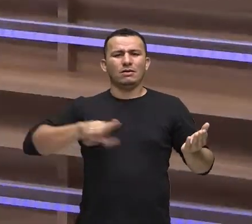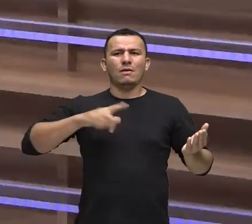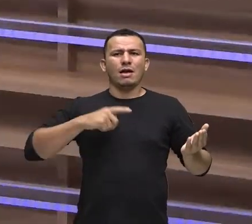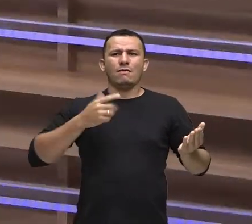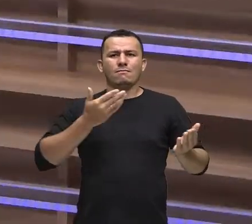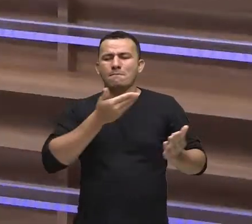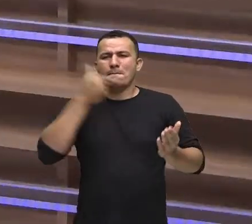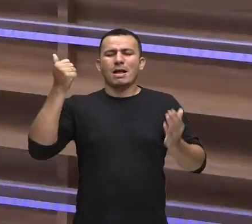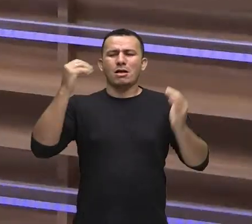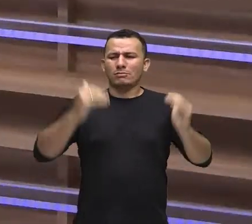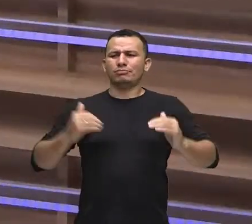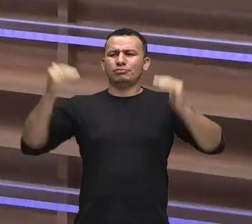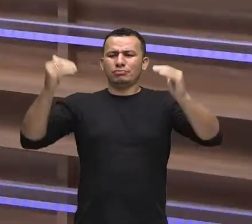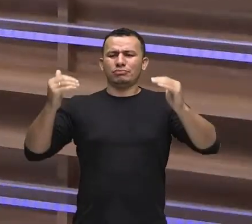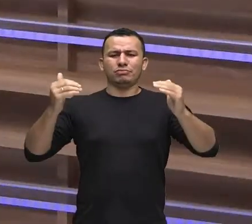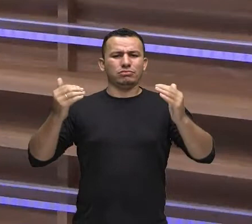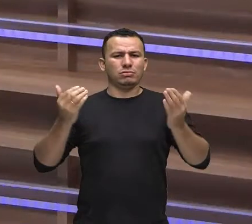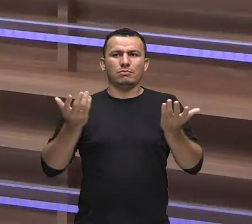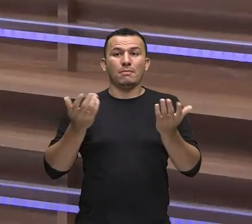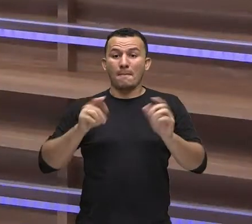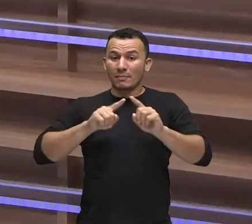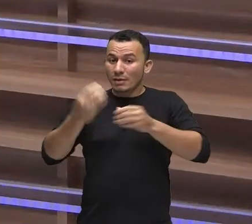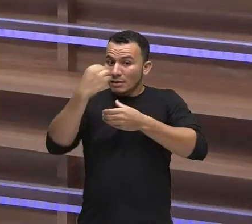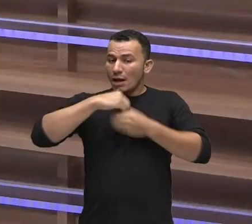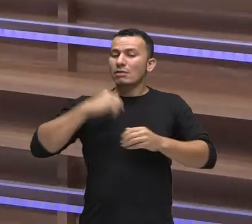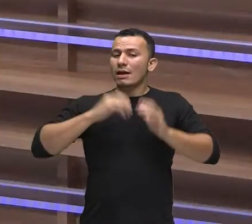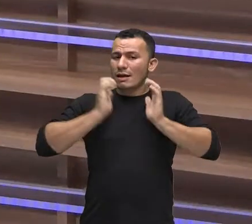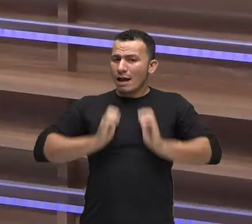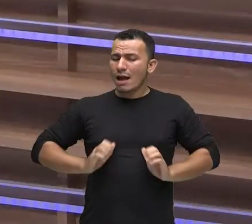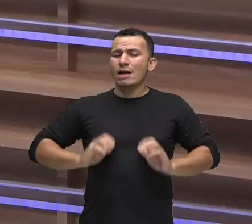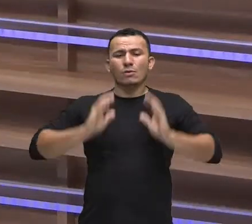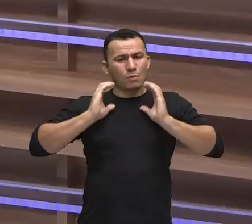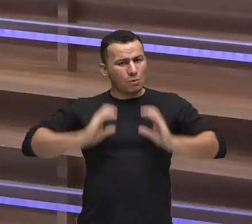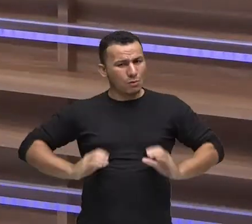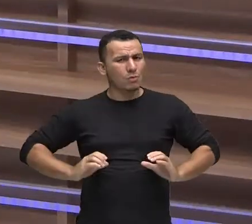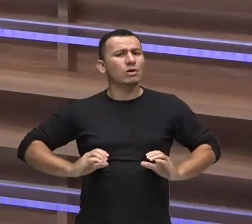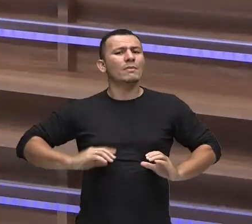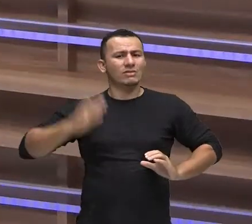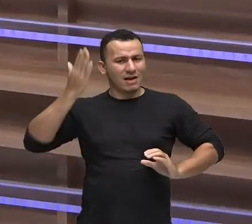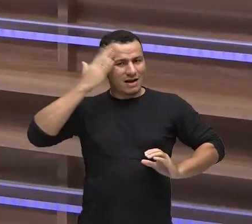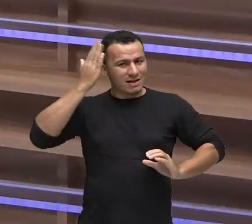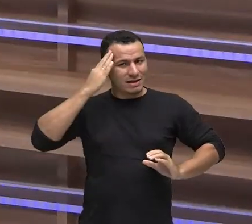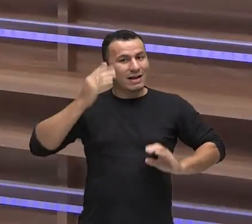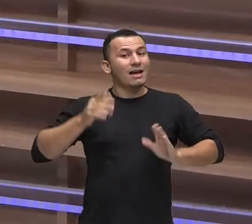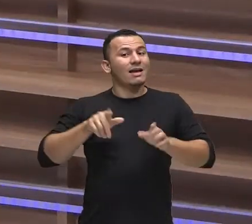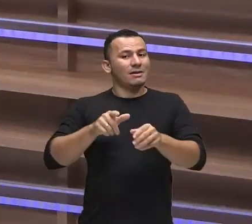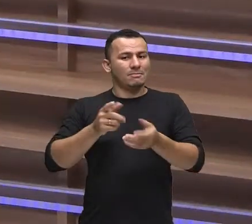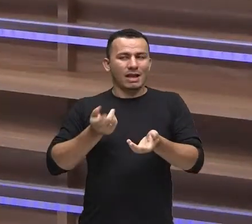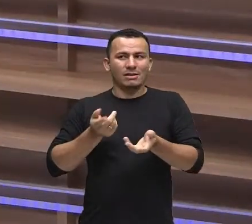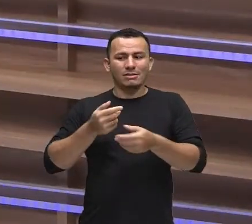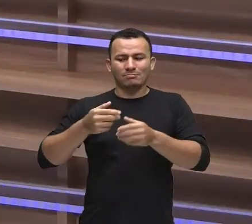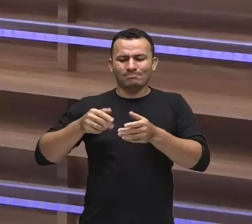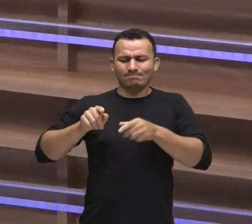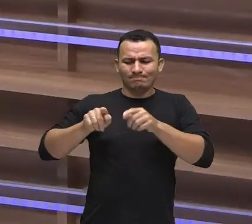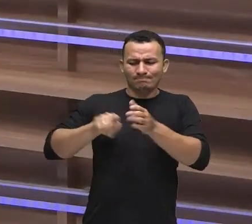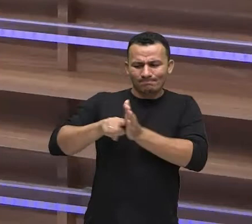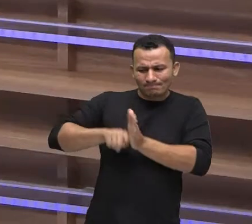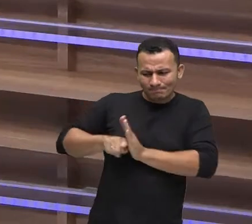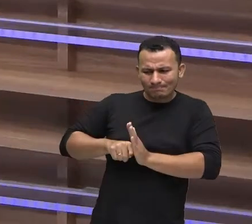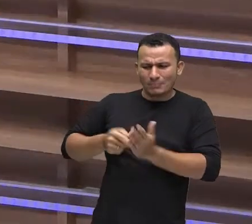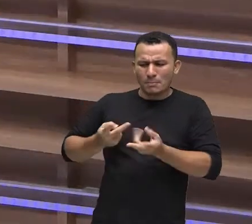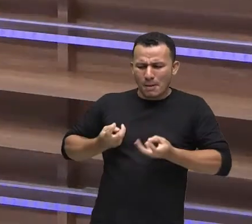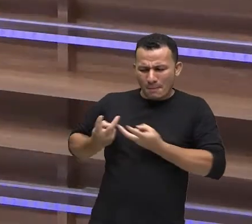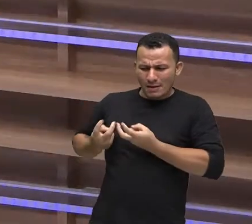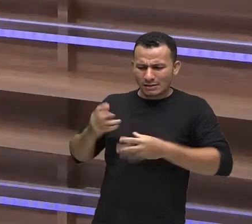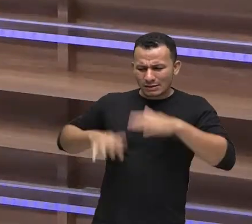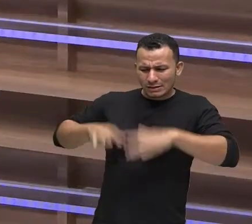melhor resultado acima dos meus valores, acima das questões que eu paro e analiso, né? Será que esse aqui é bom? Eu